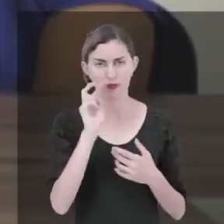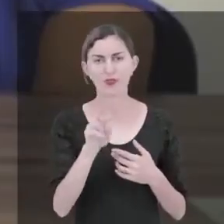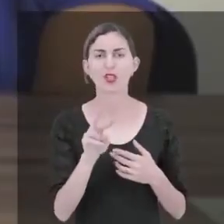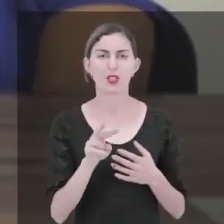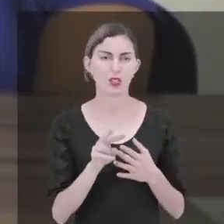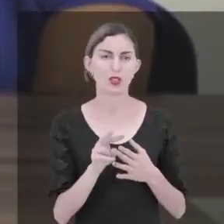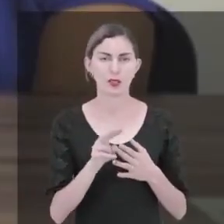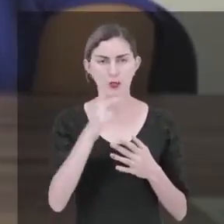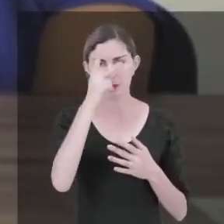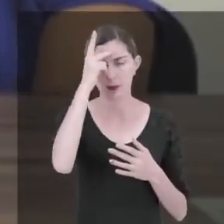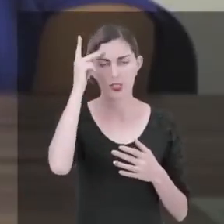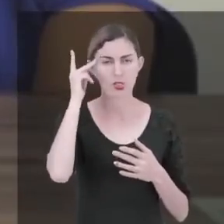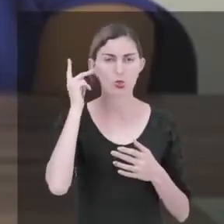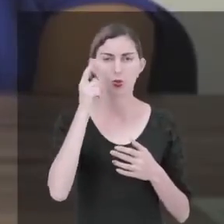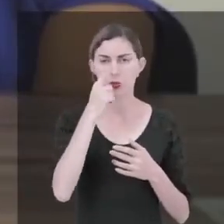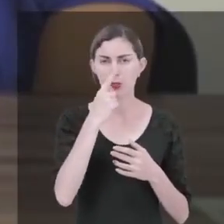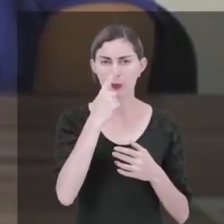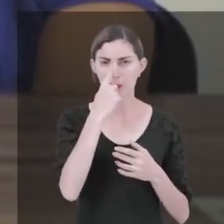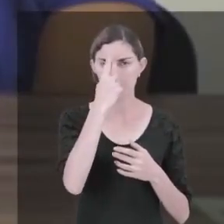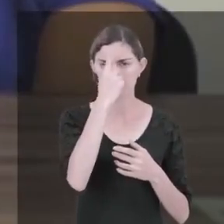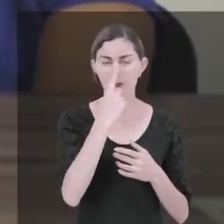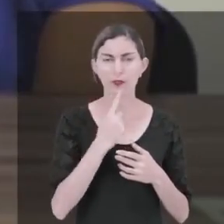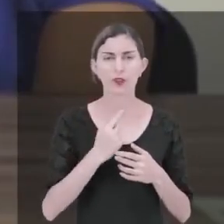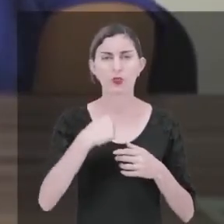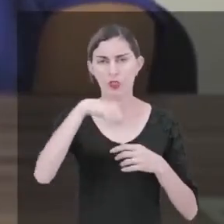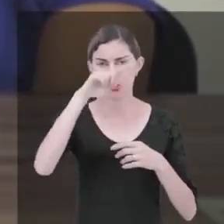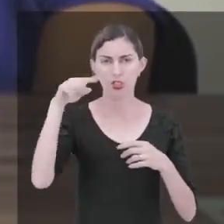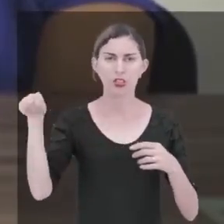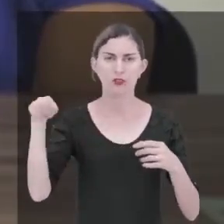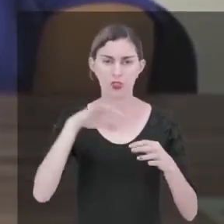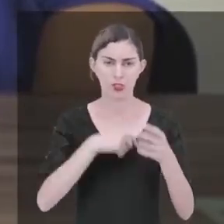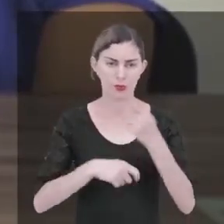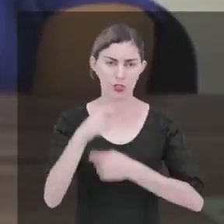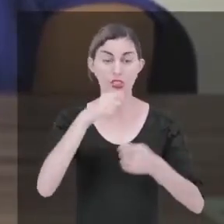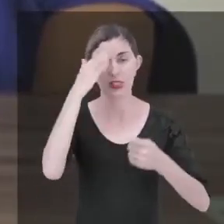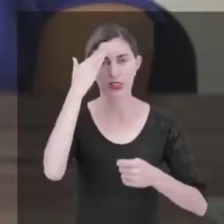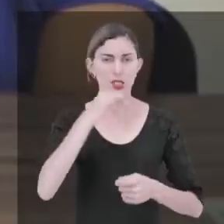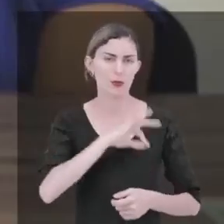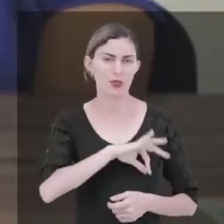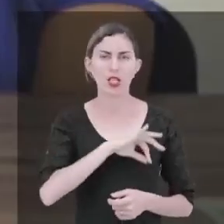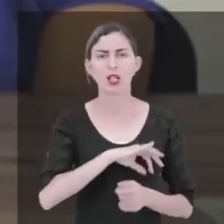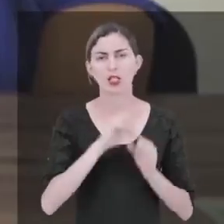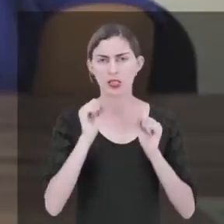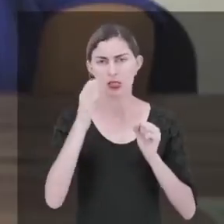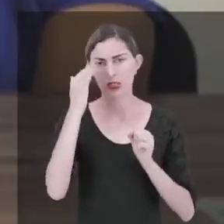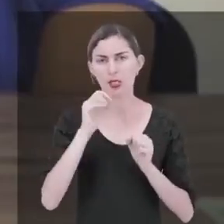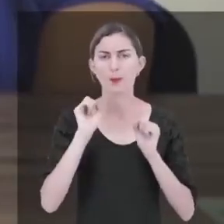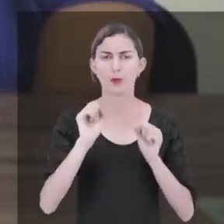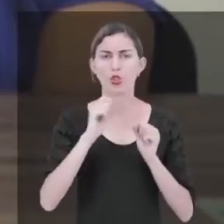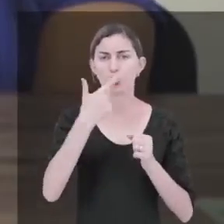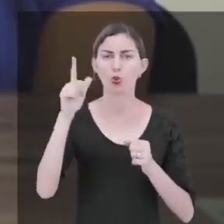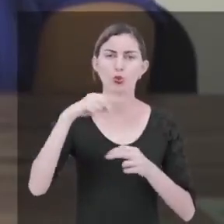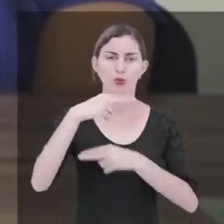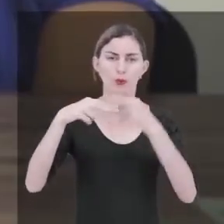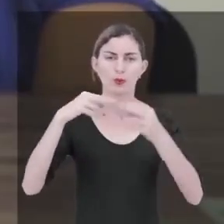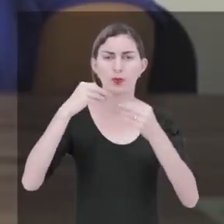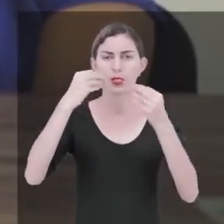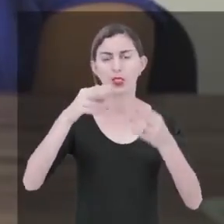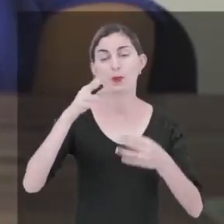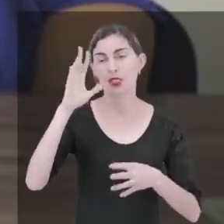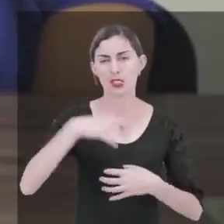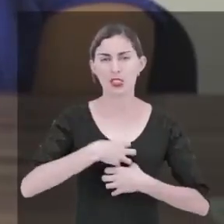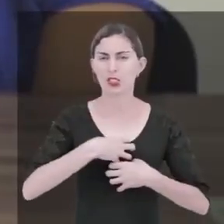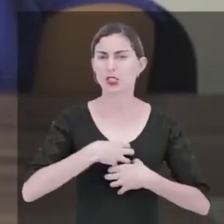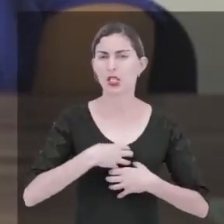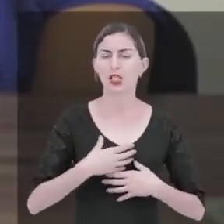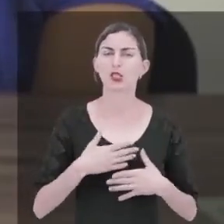Normalmente, pessoas de nível administrativo, elas sabem do salário que vão receber. Sabe que pode até ter outro tipo de premiação,